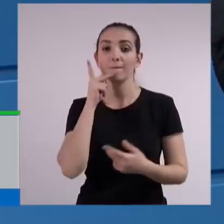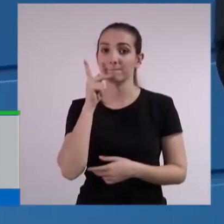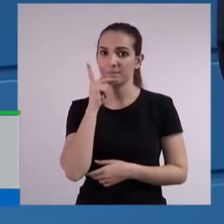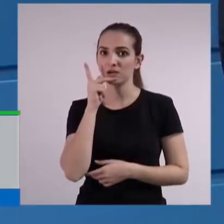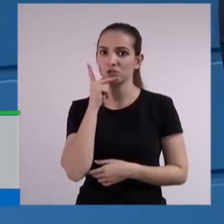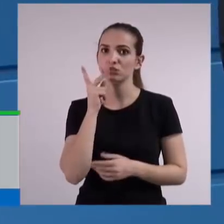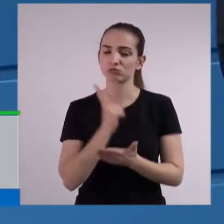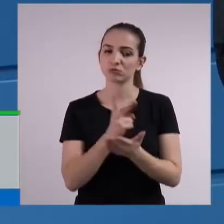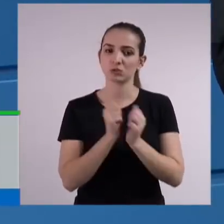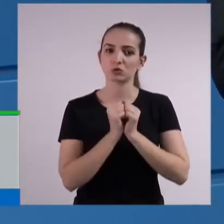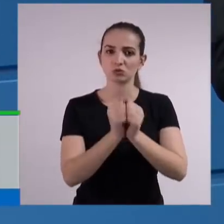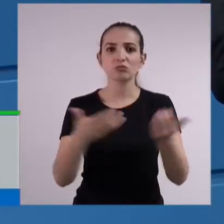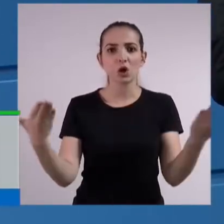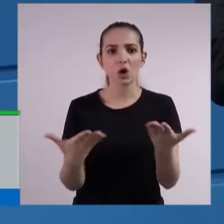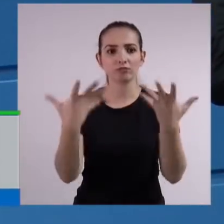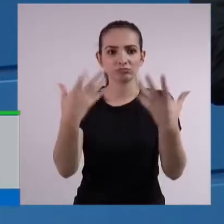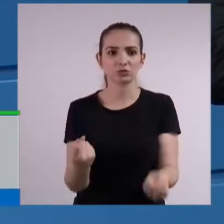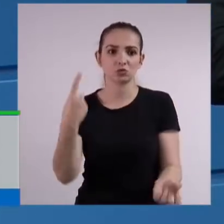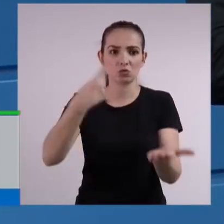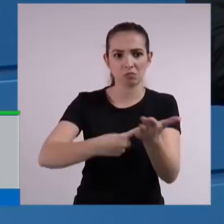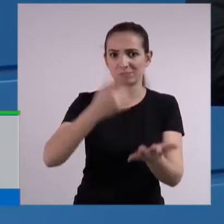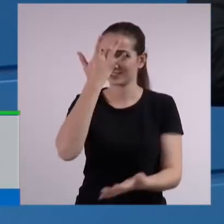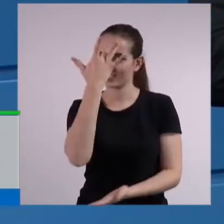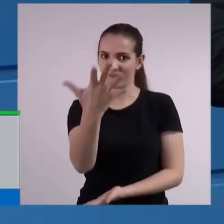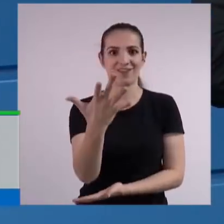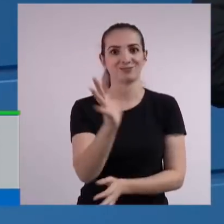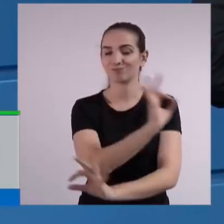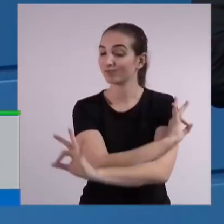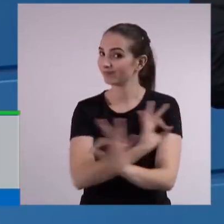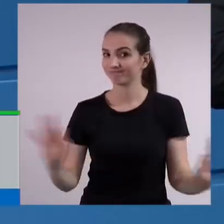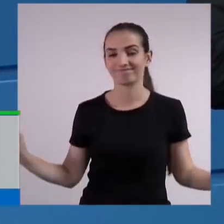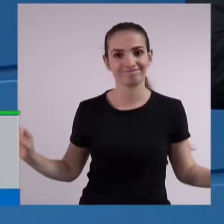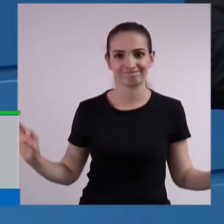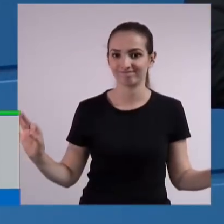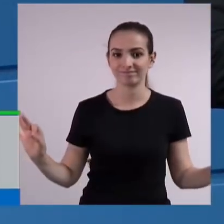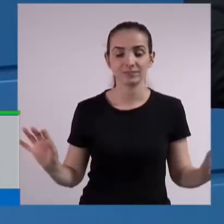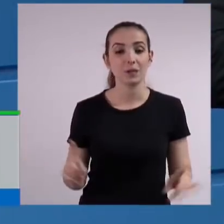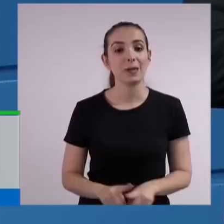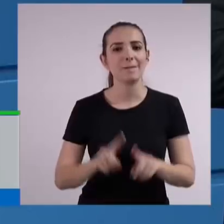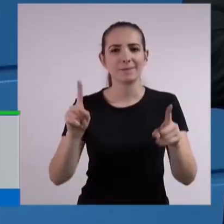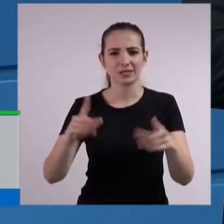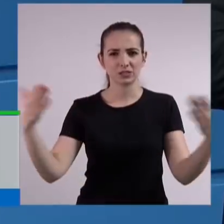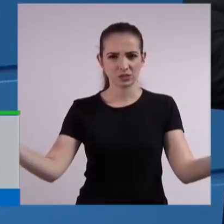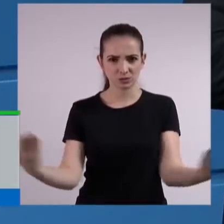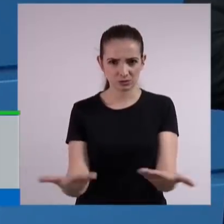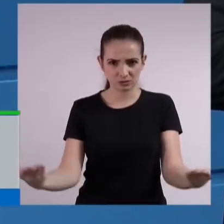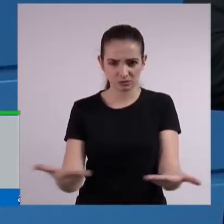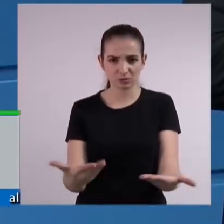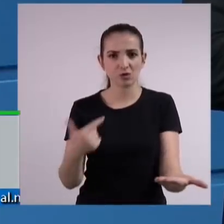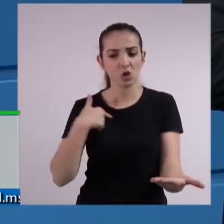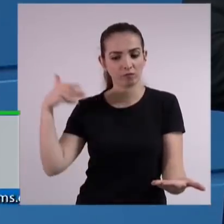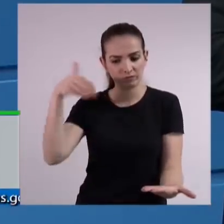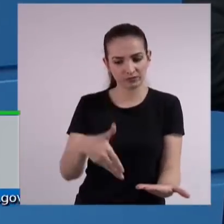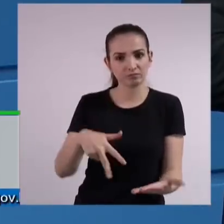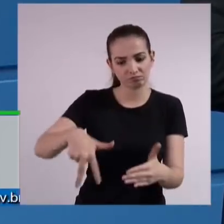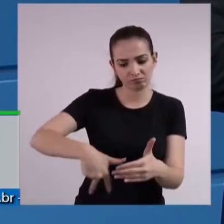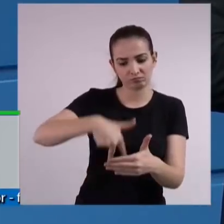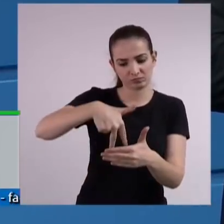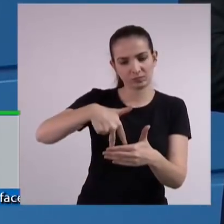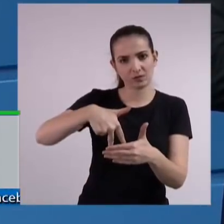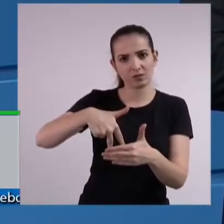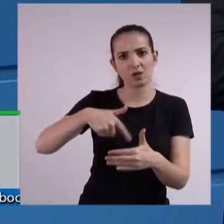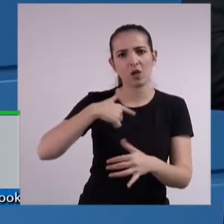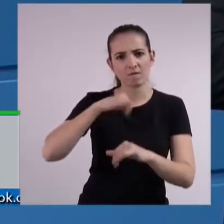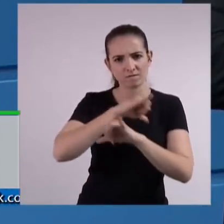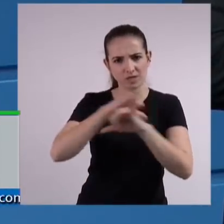uma tarefa que não é fácil para ninguém. Mas eu venho aqui, deputado Júnior Mock, para dizer que nós do